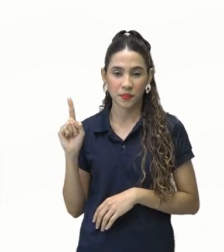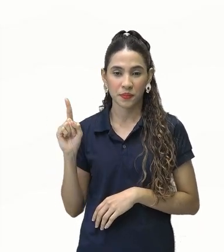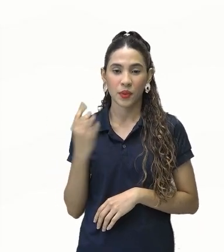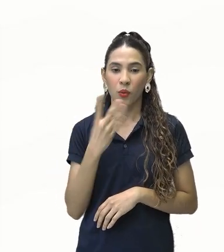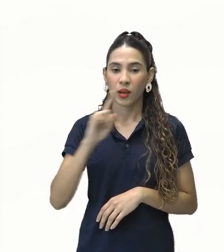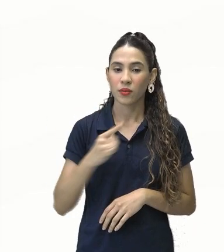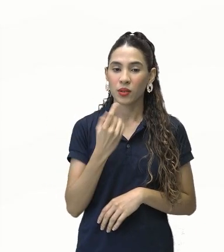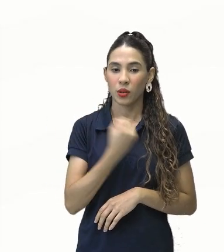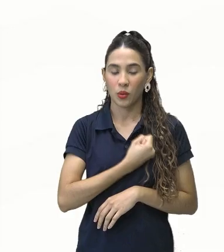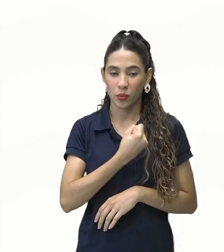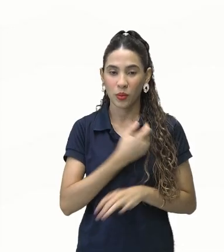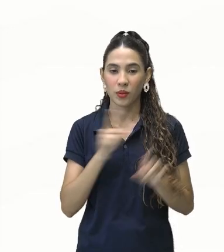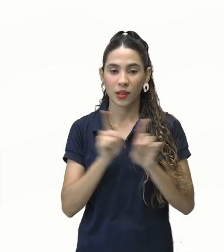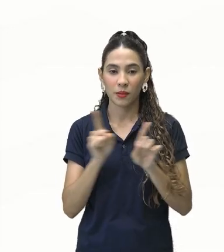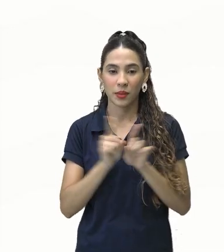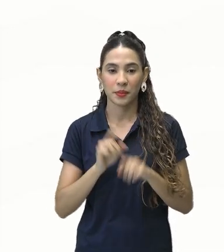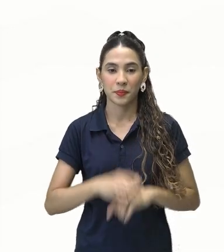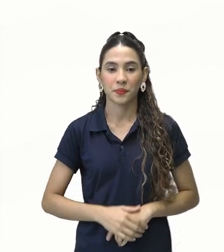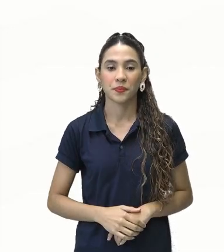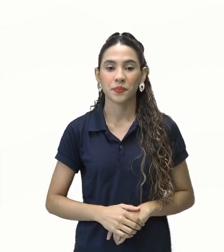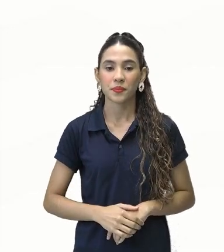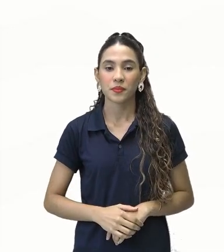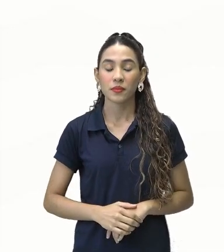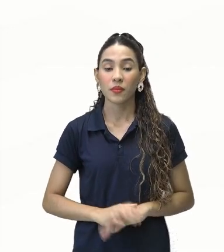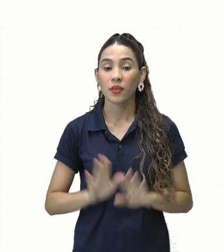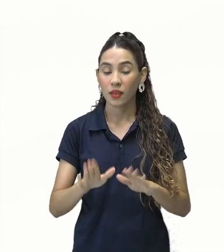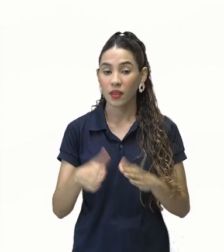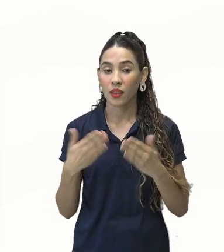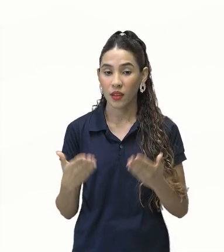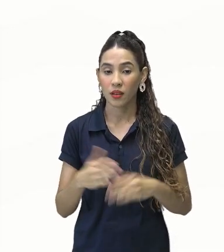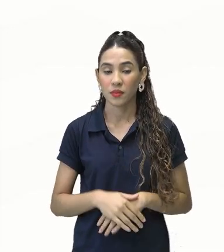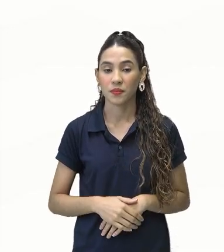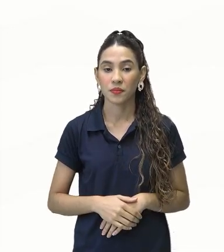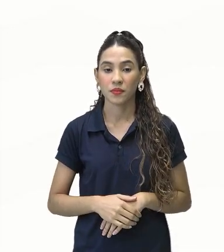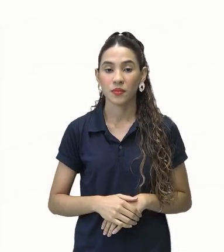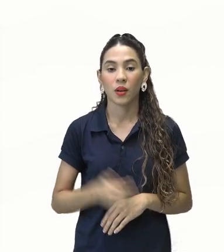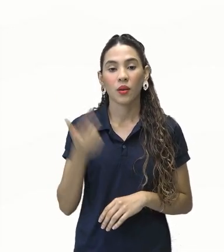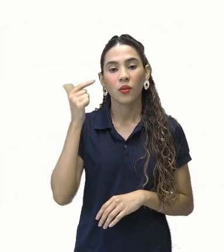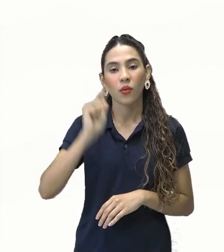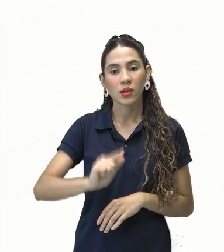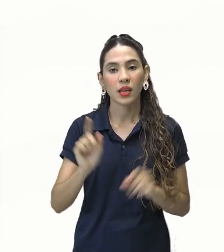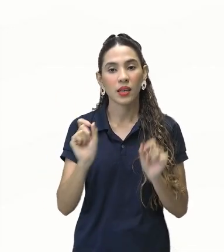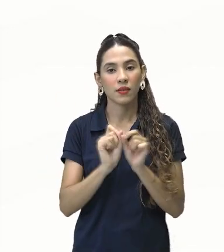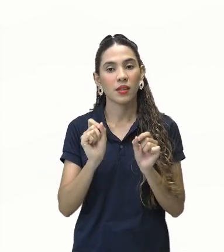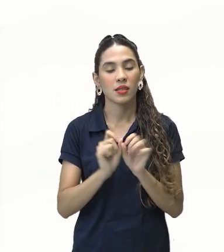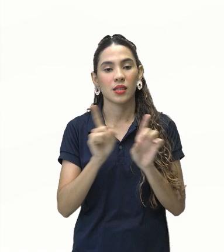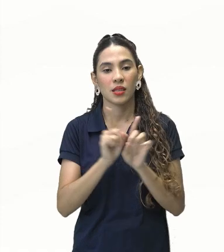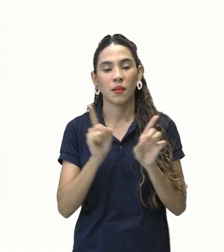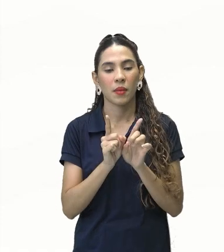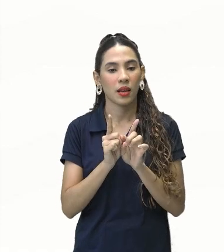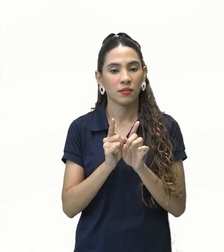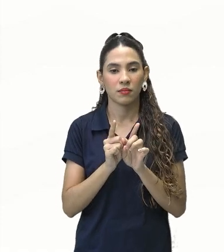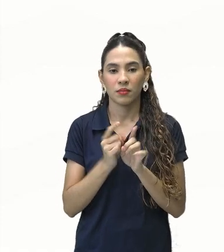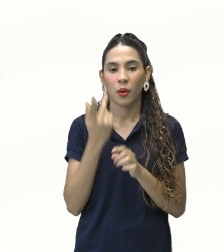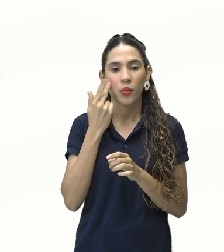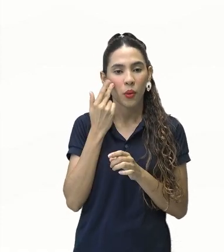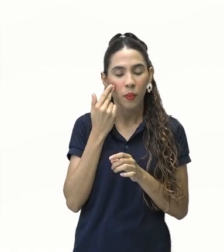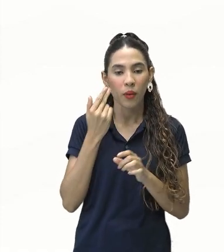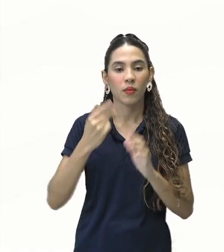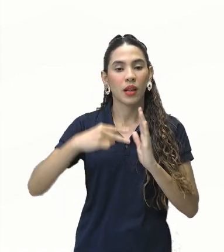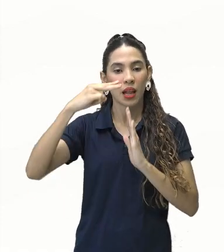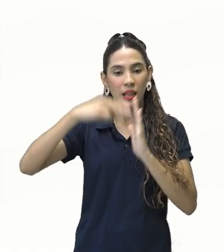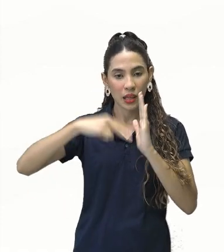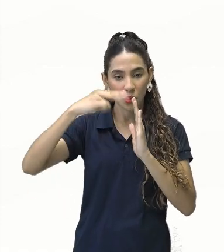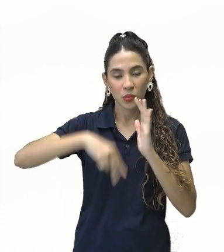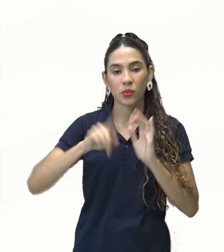4, alguma coisa, ok? Então, a gente consegue fazer tranquilamente a